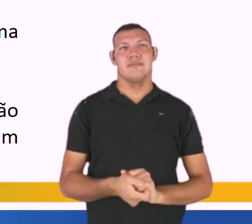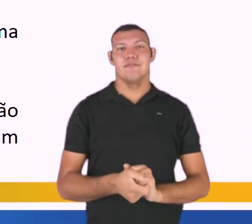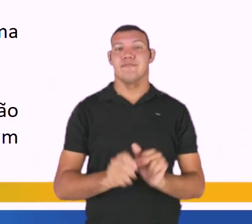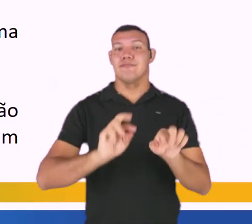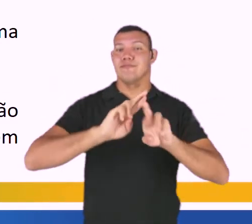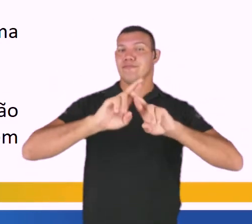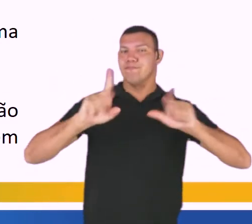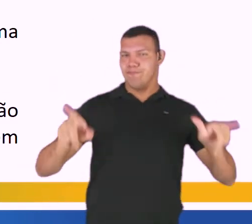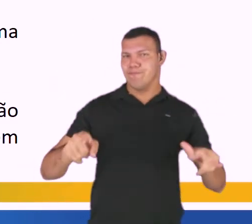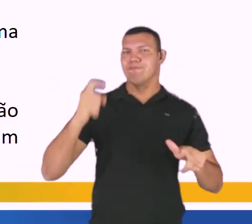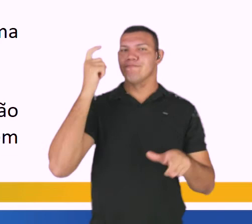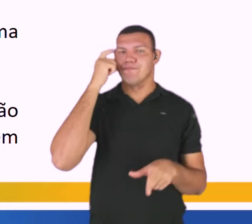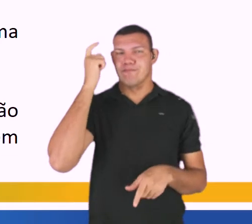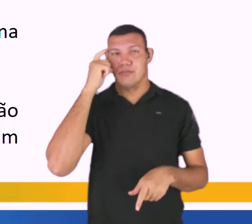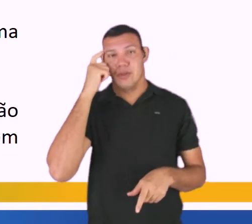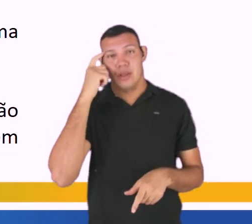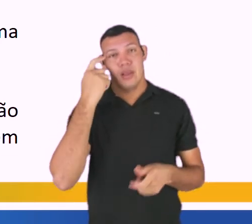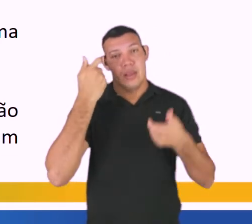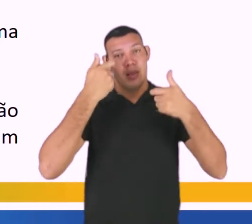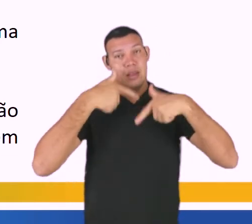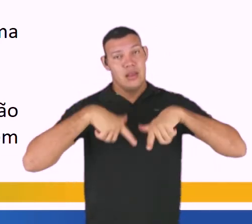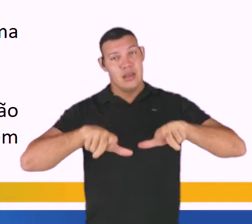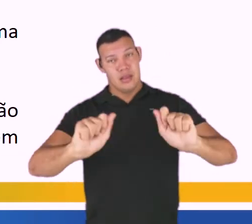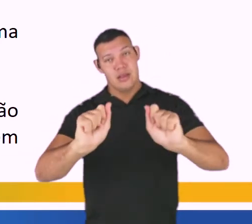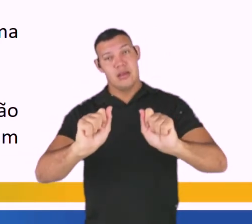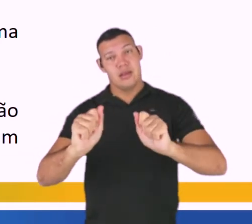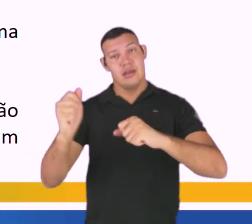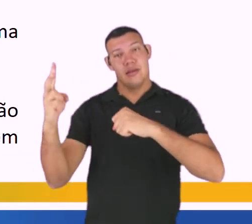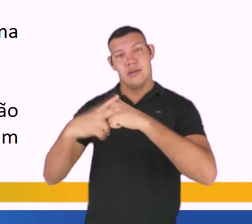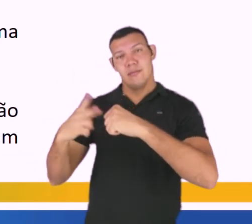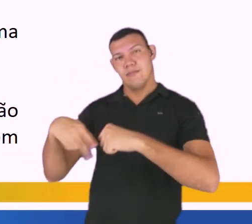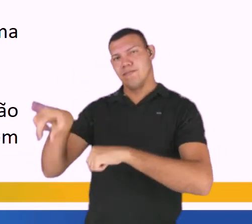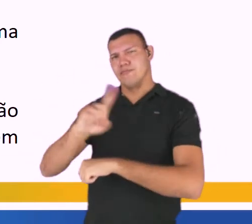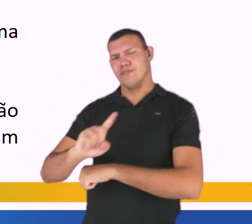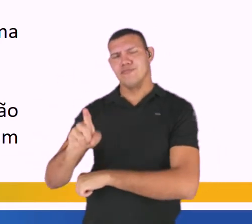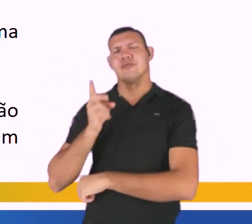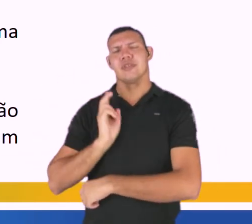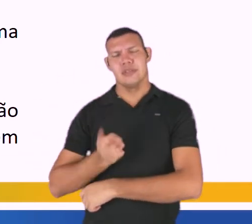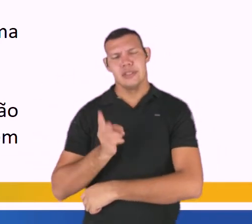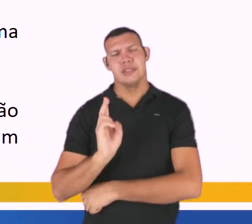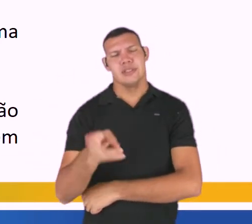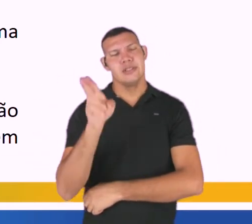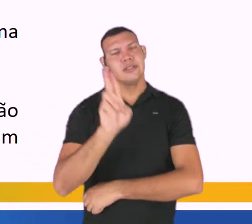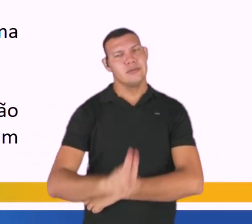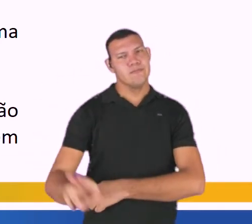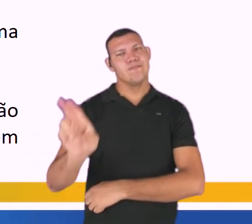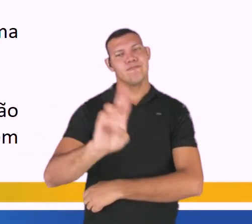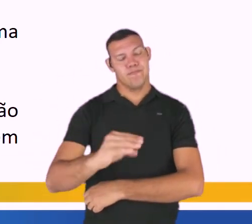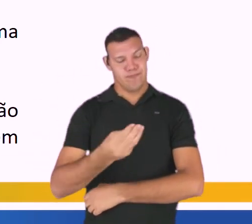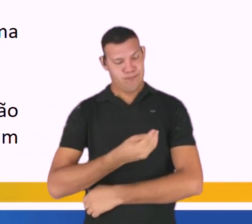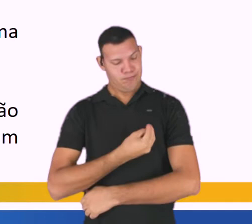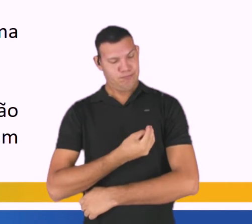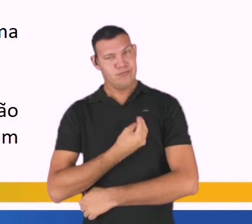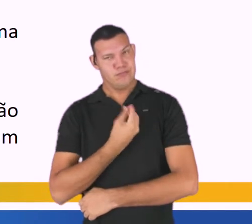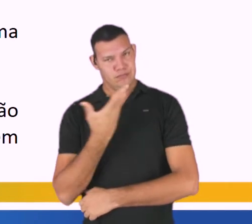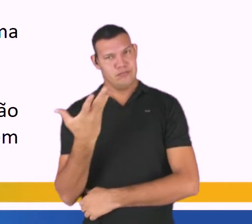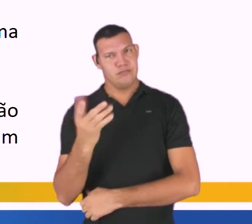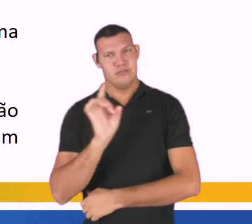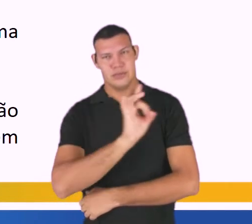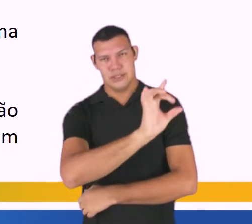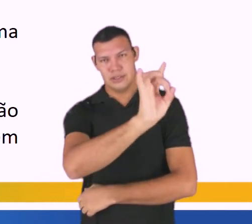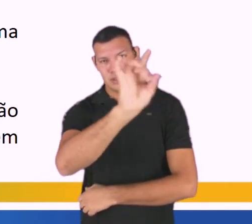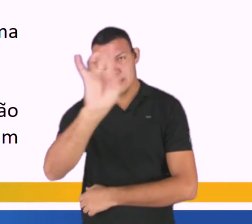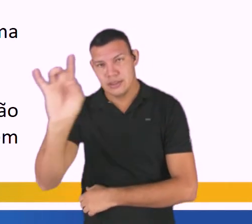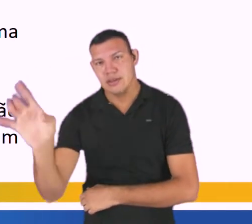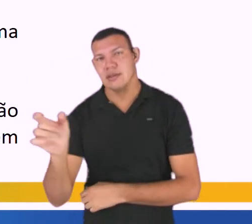muitos pensam, a linguagem verbal, não verbal, é utilizada constantemente na vida da gente, né? Na vida